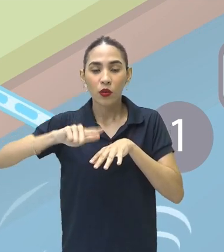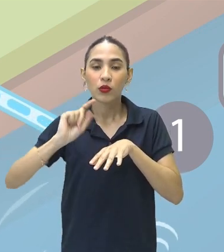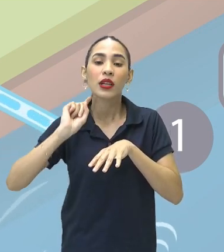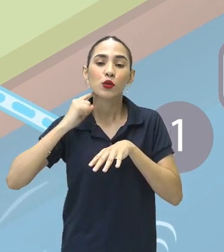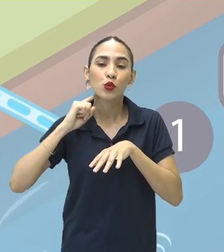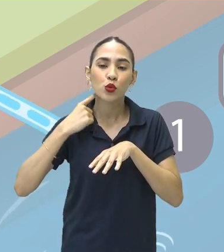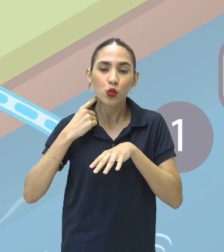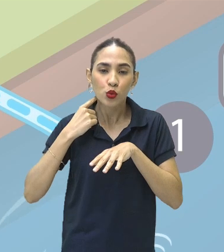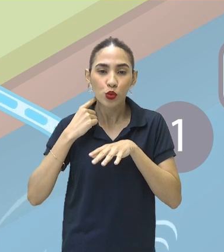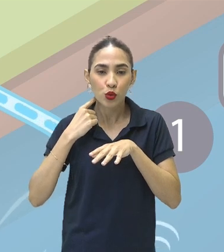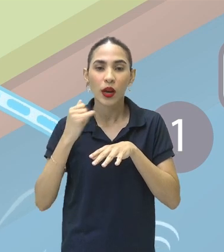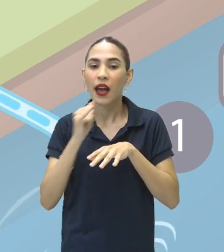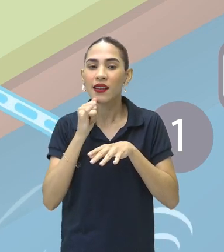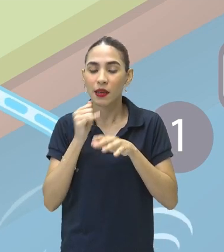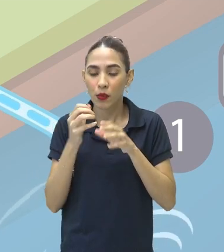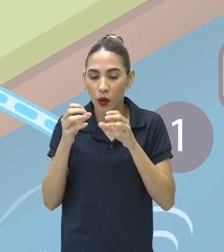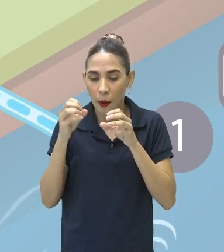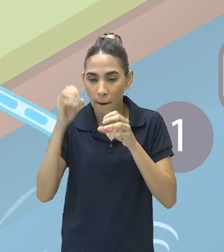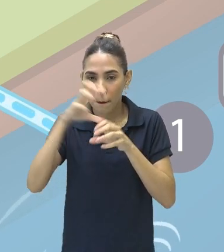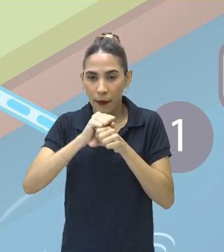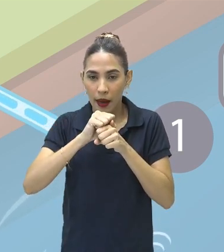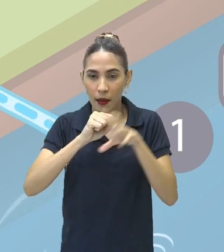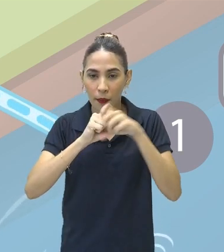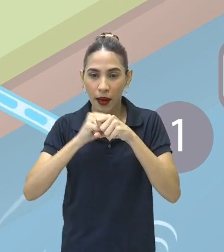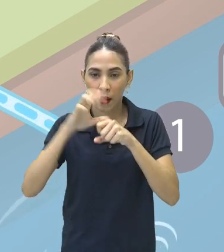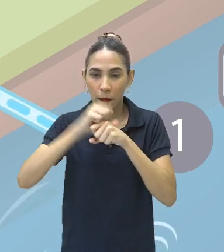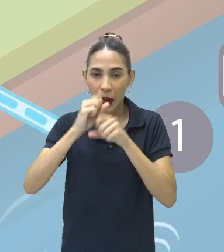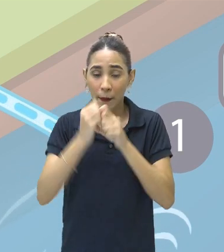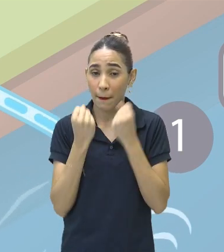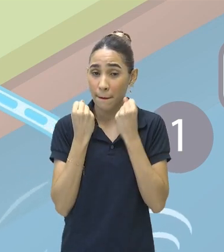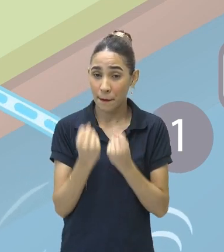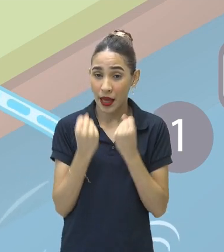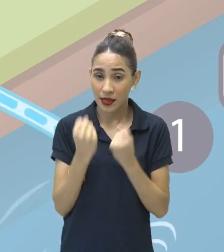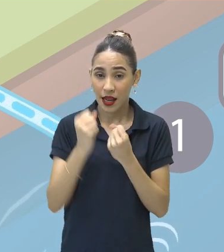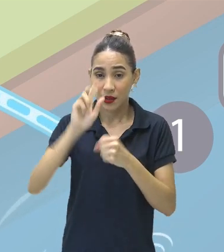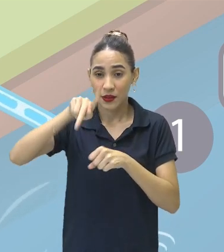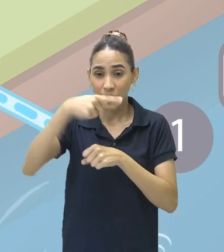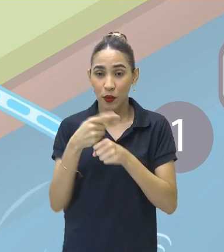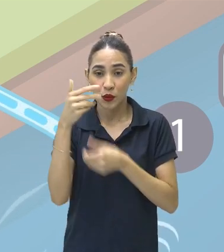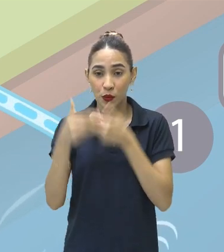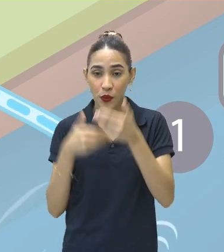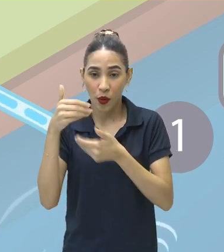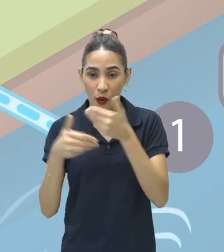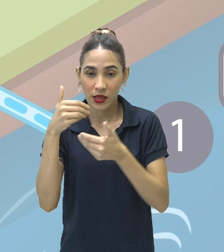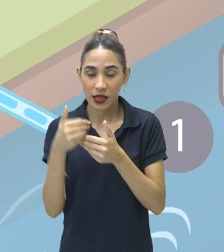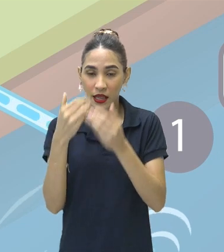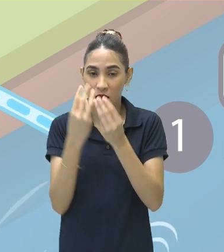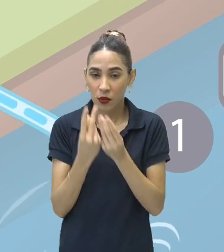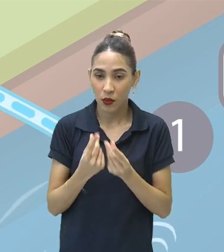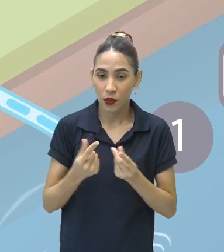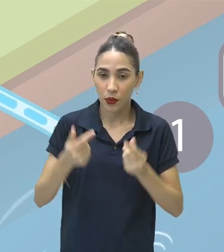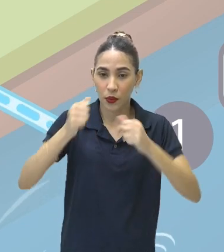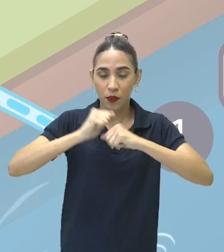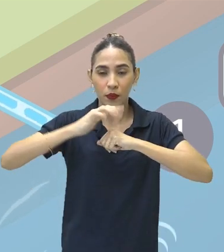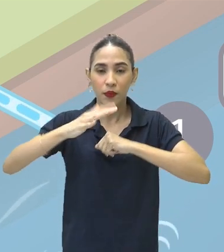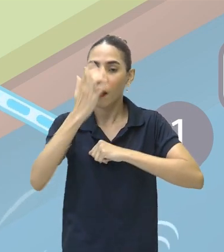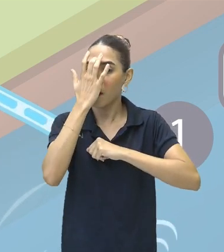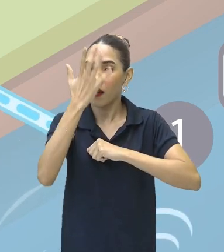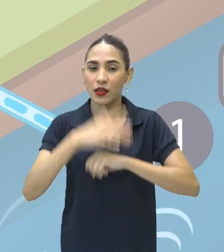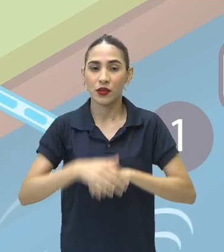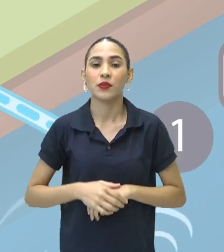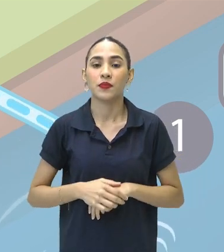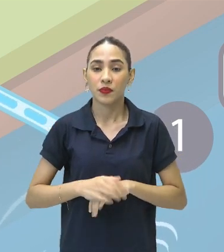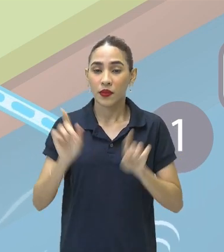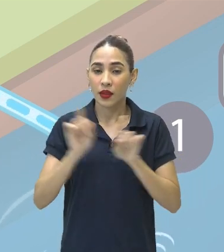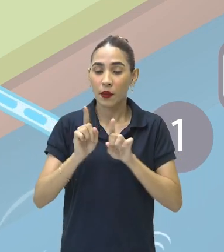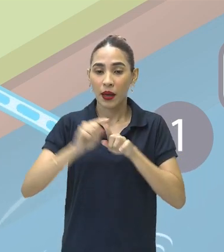impurezas formem flocos maiores e mais pesados. Nesse processo, o coagulante é dispersado mais facilmente em